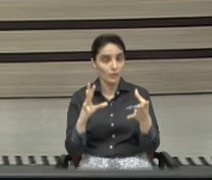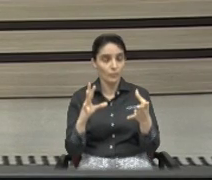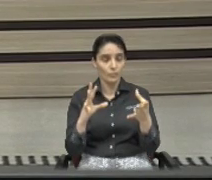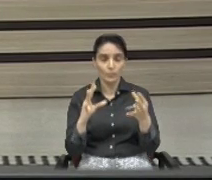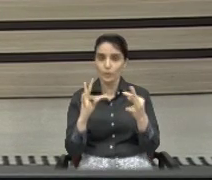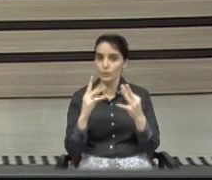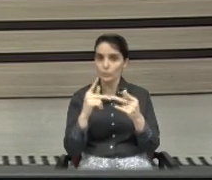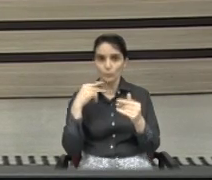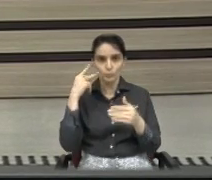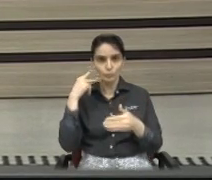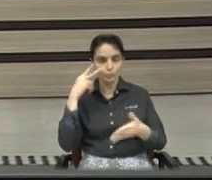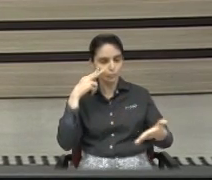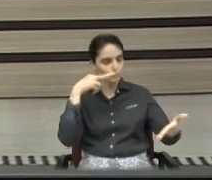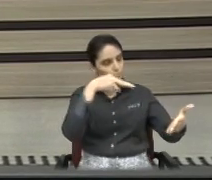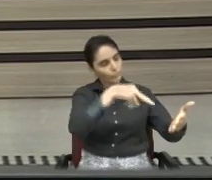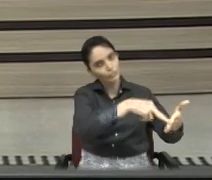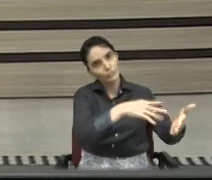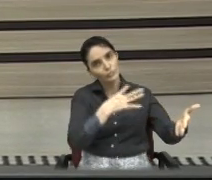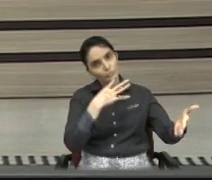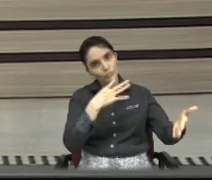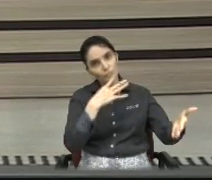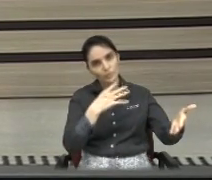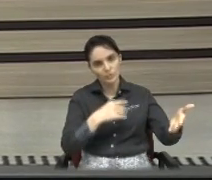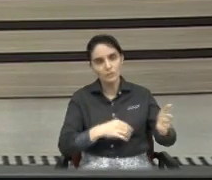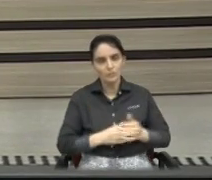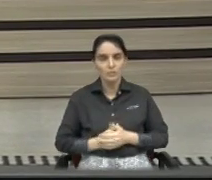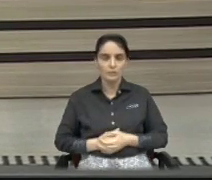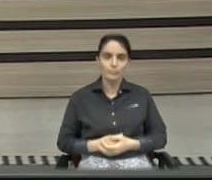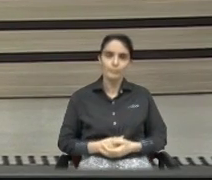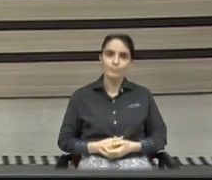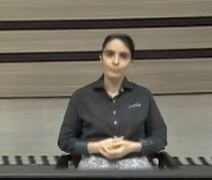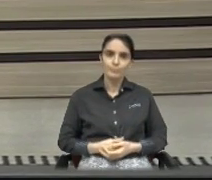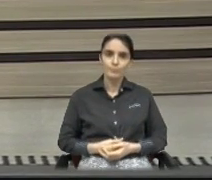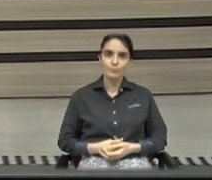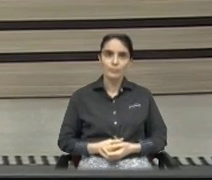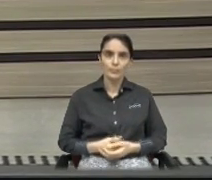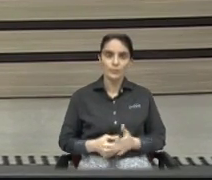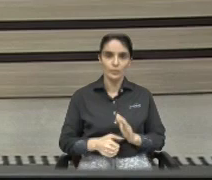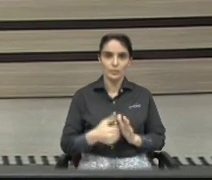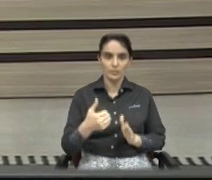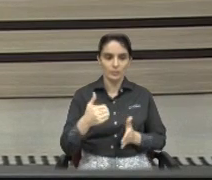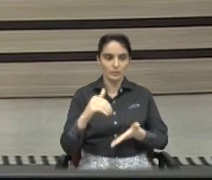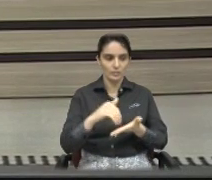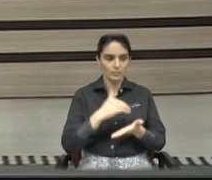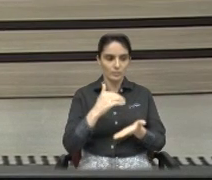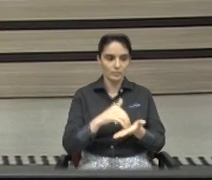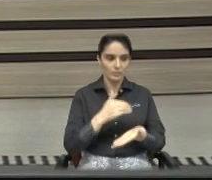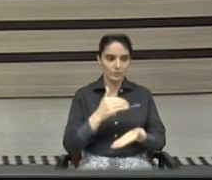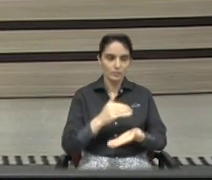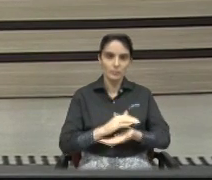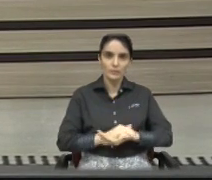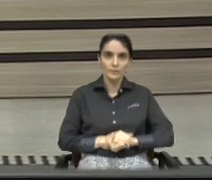todos que queiram ter conhecimento do relatório. Ao primeiro secretário.